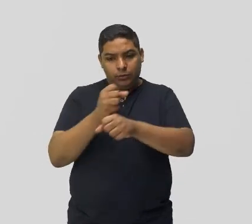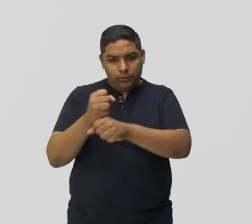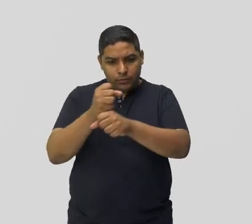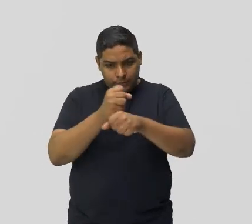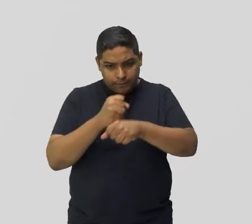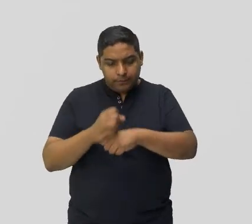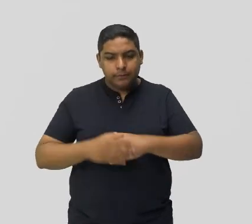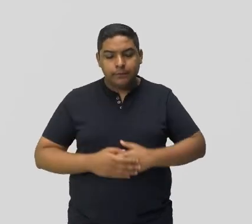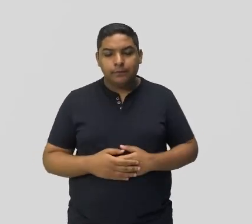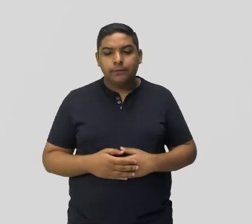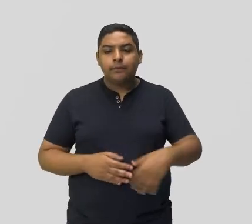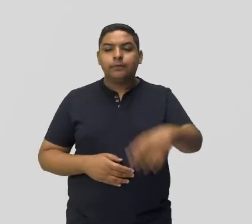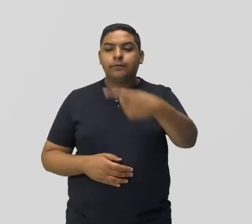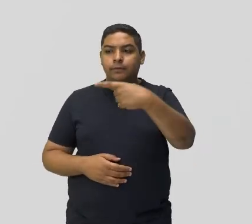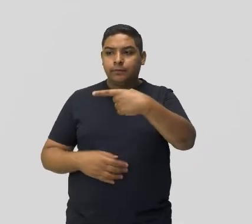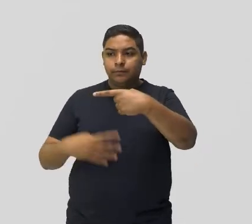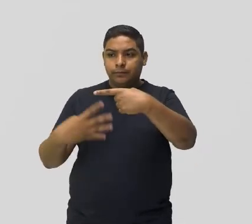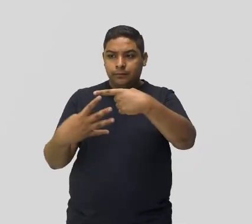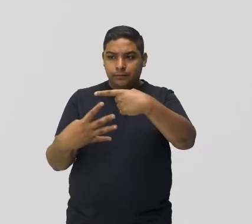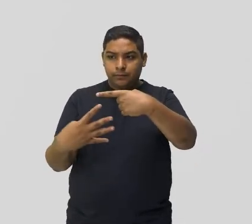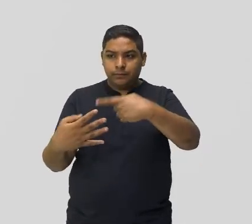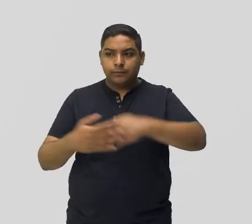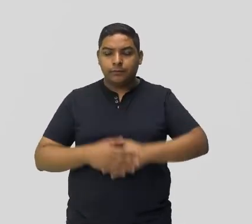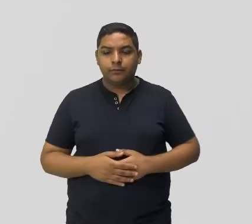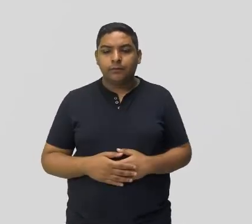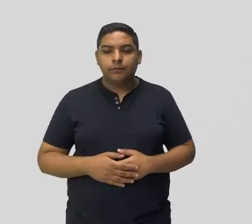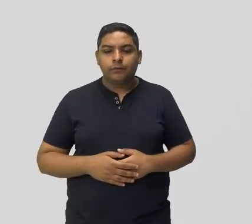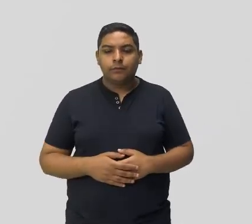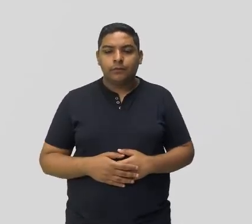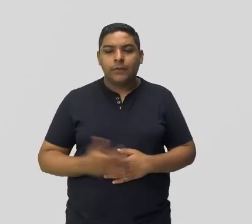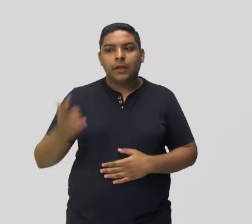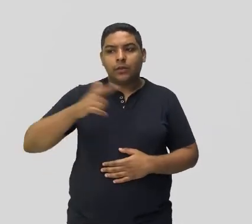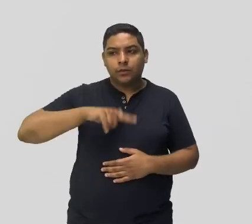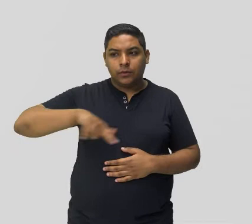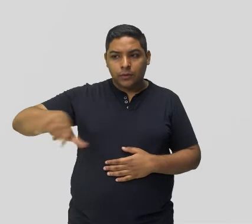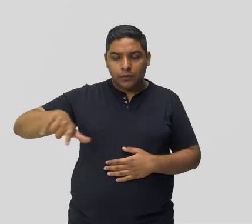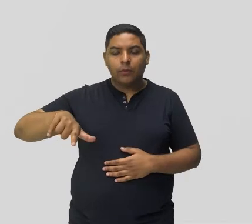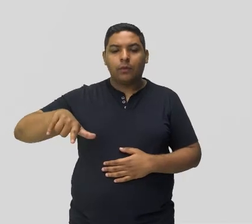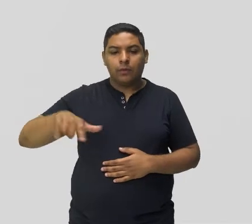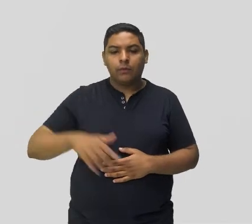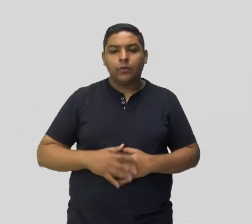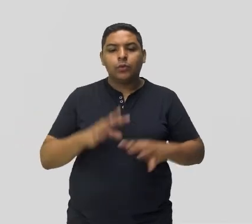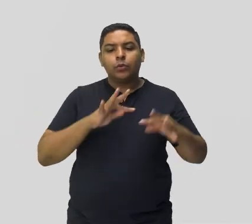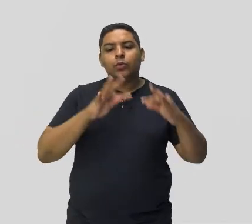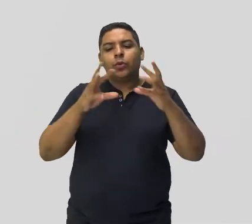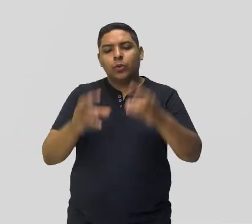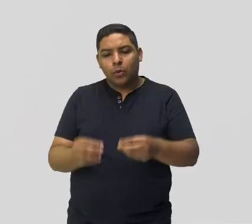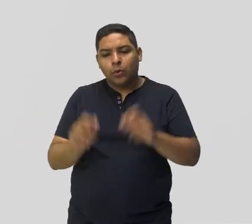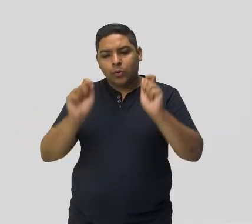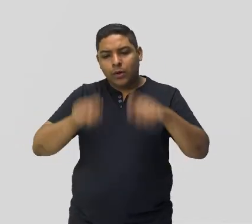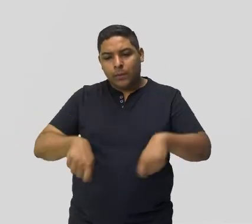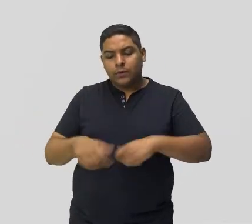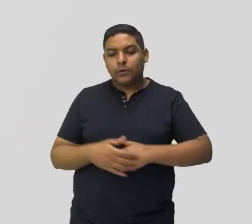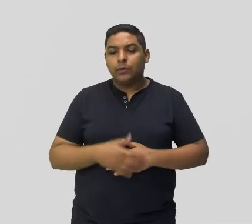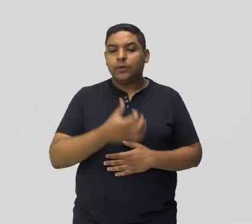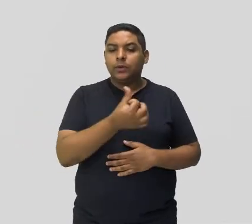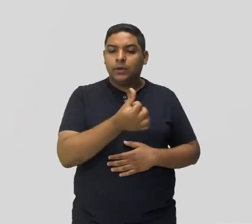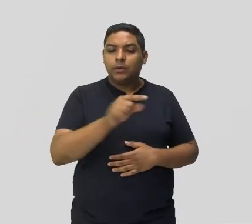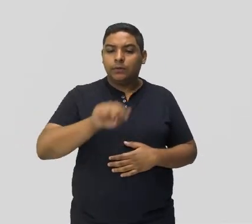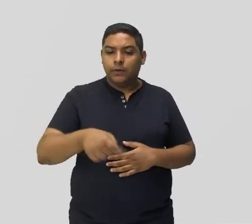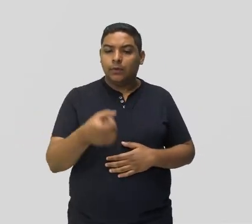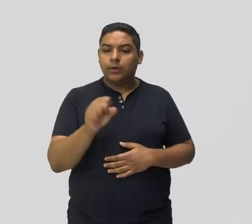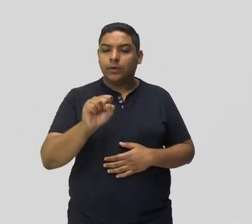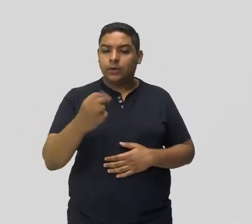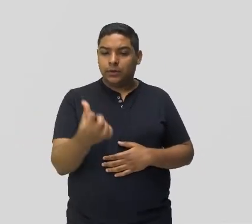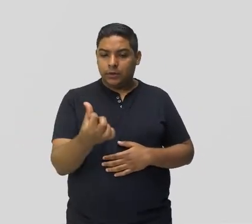1, sobre 3. Vai dar esse valor e nós repetimos para todos os capacitores, ó. Sobre 6, deu